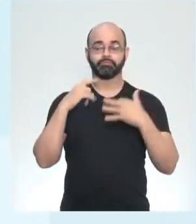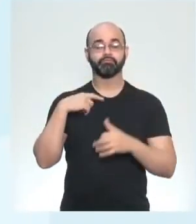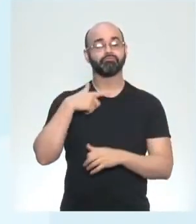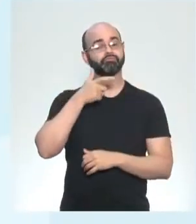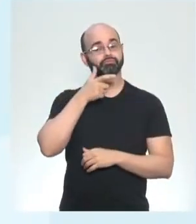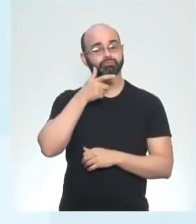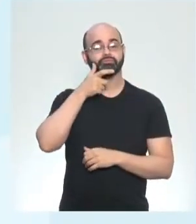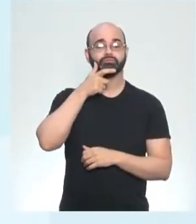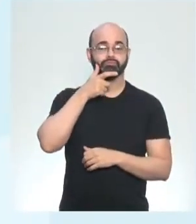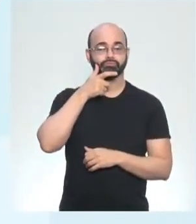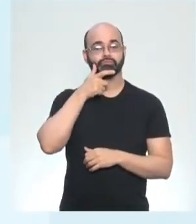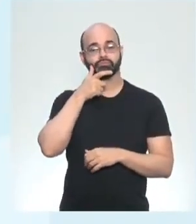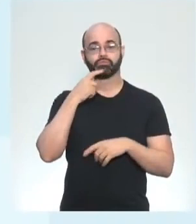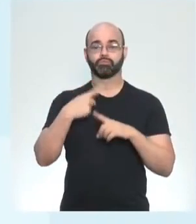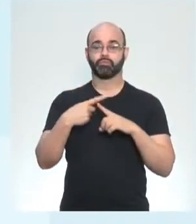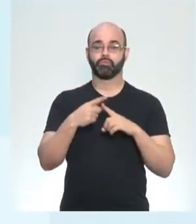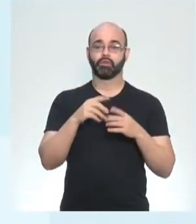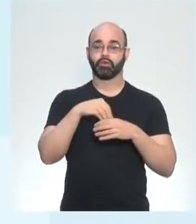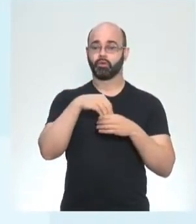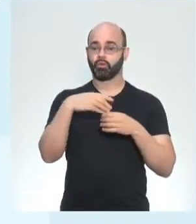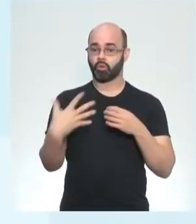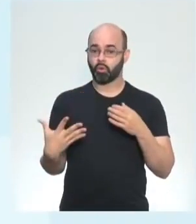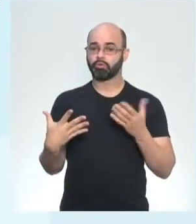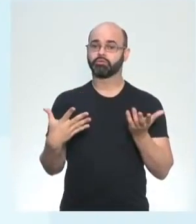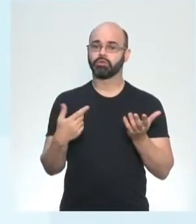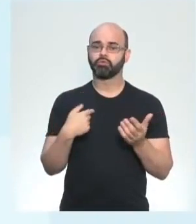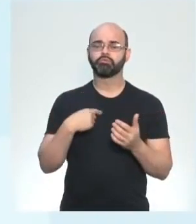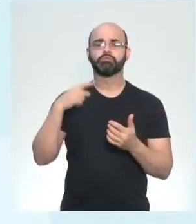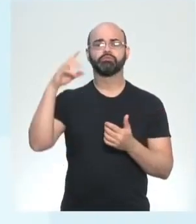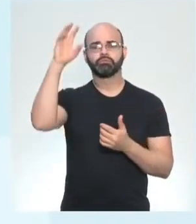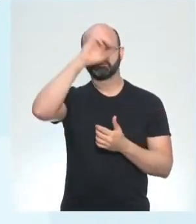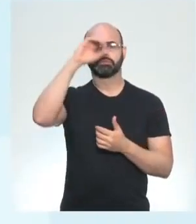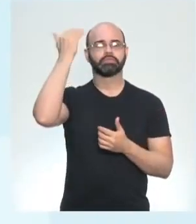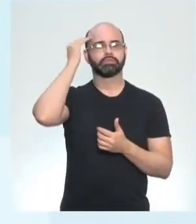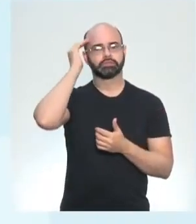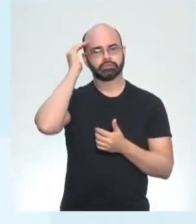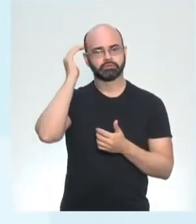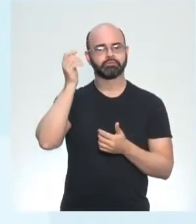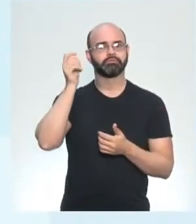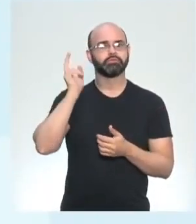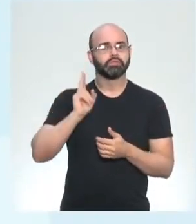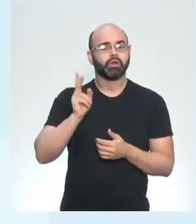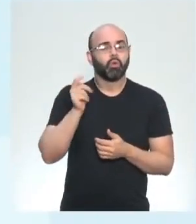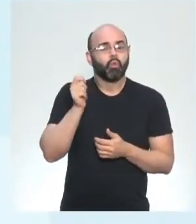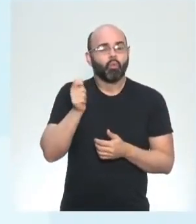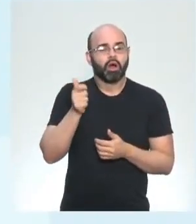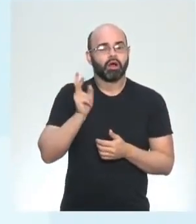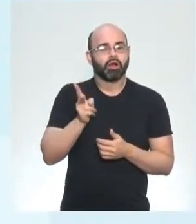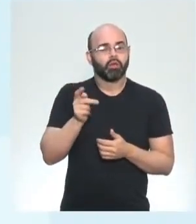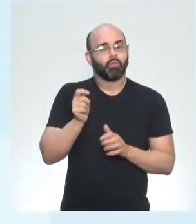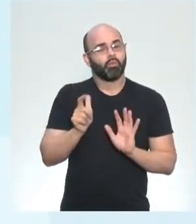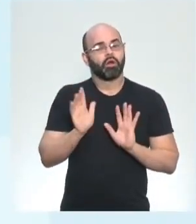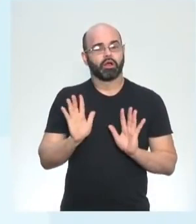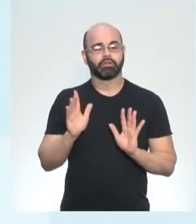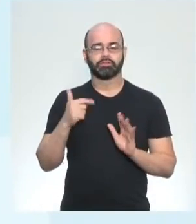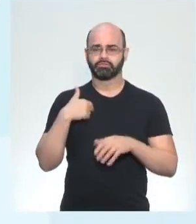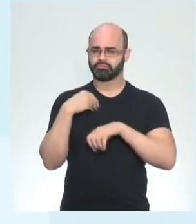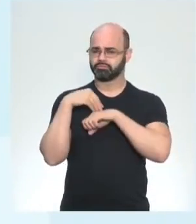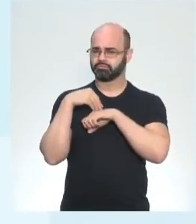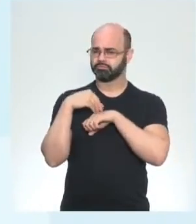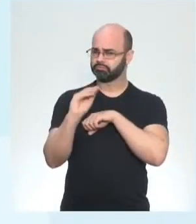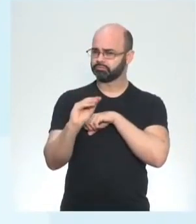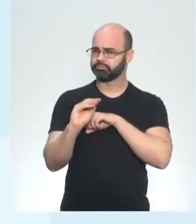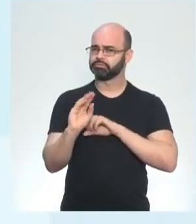eu consigo entender o conteúdo e aprimorar meus conhecimentos sobre o mesmo. Gostaria de sugerir,